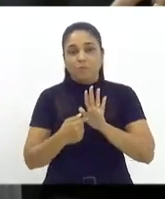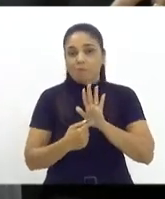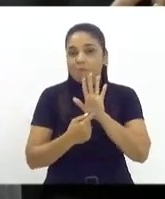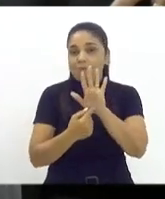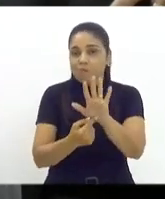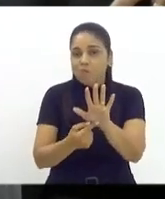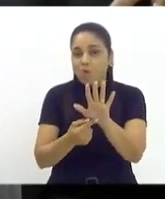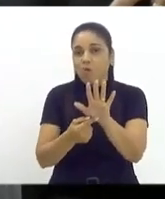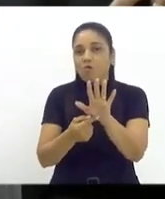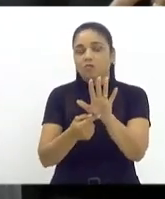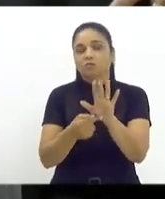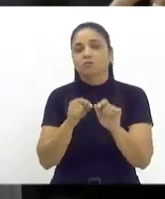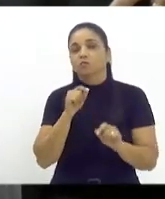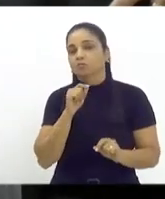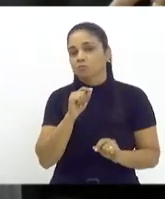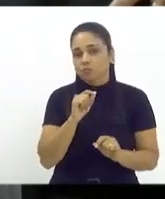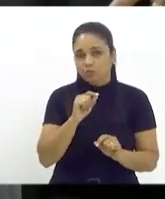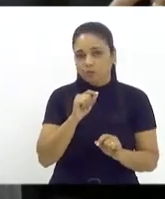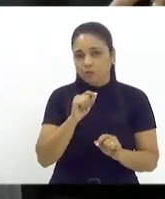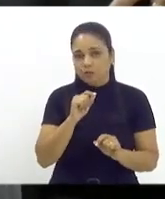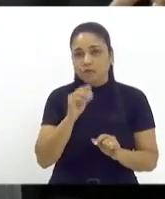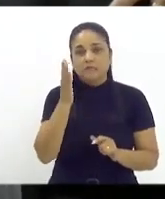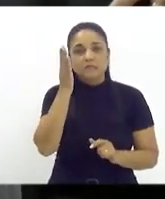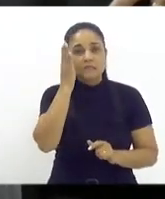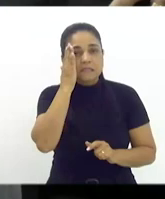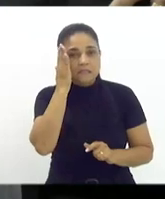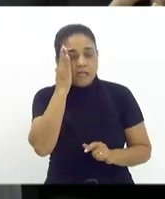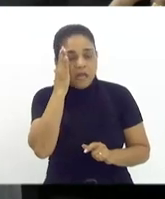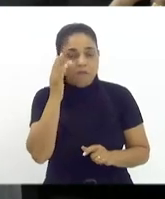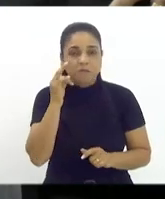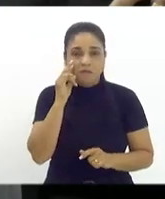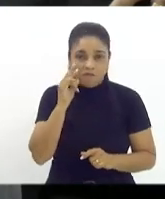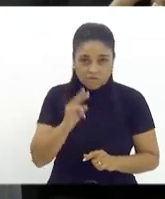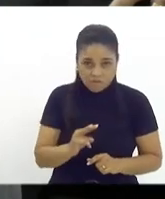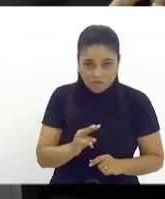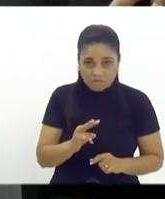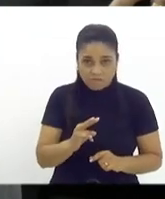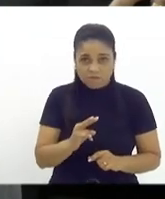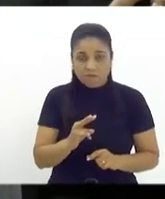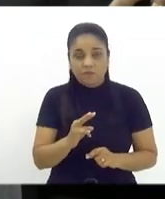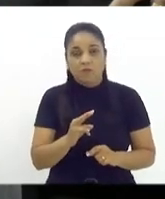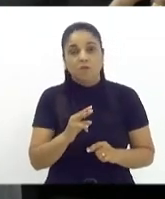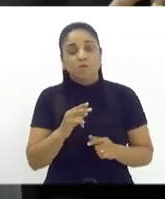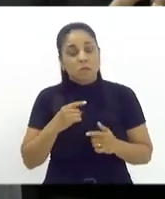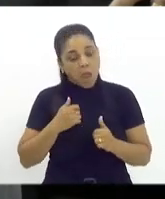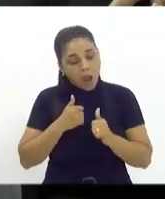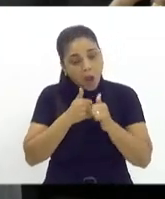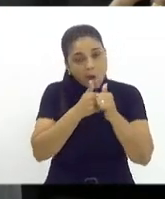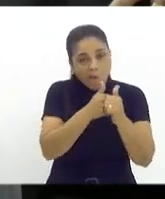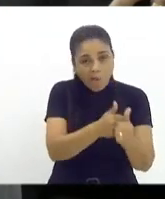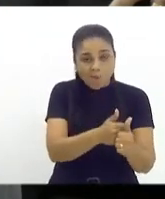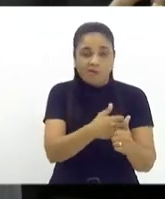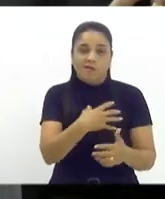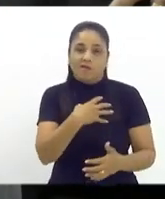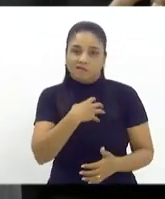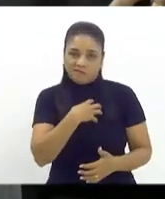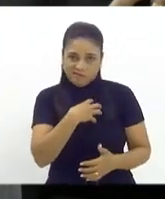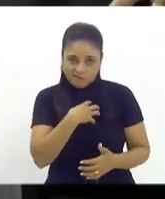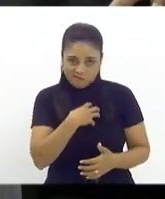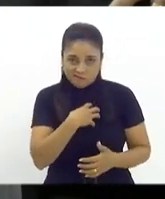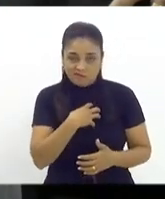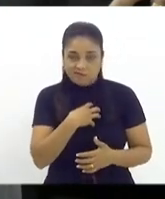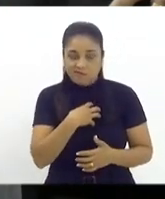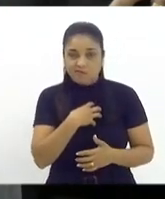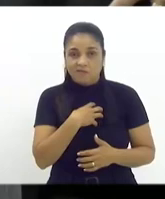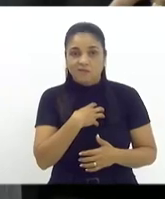para aquilo que a gente sabe para aquilo que a gente vê e a gente sabe ver porque acompanha e porque sente e